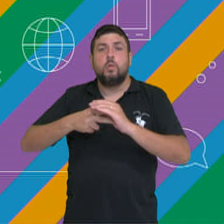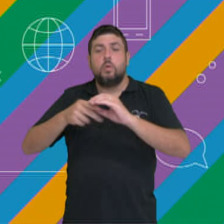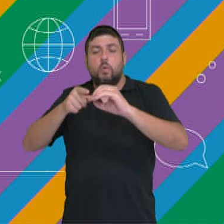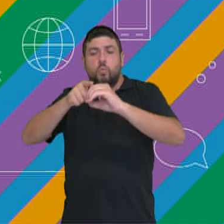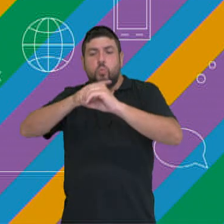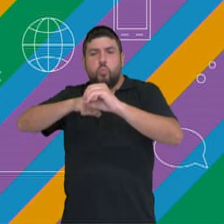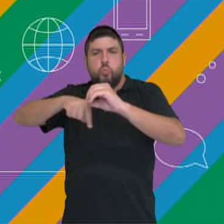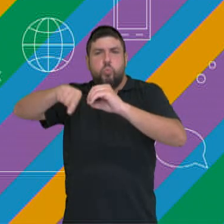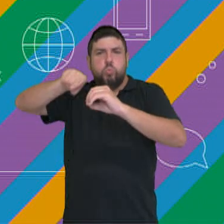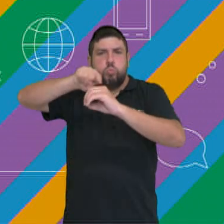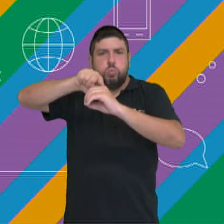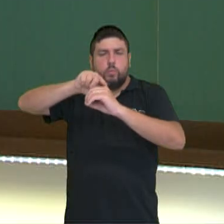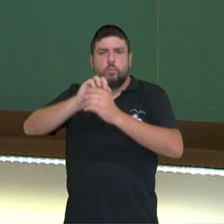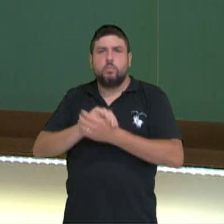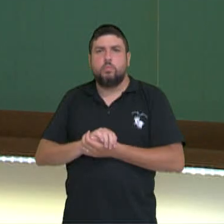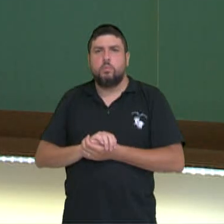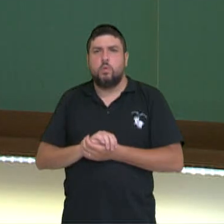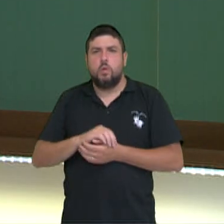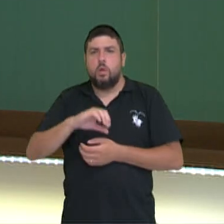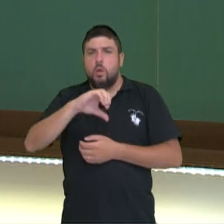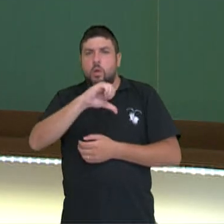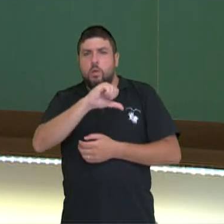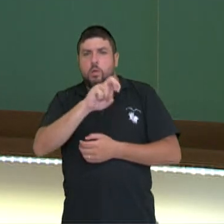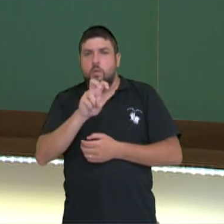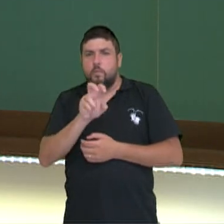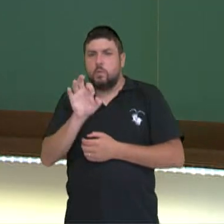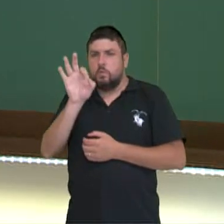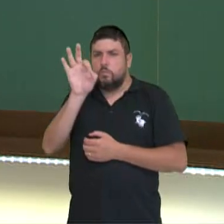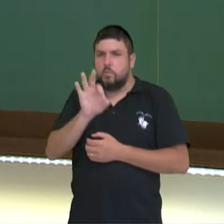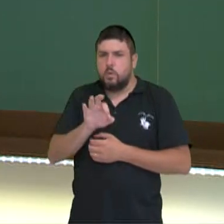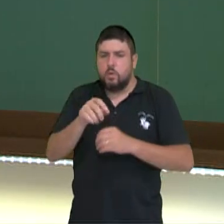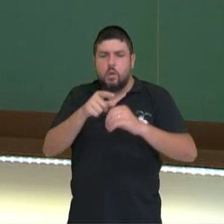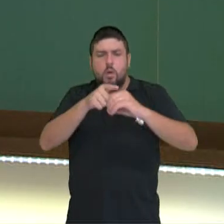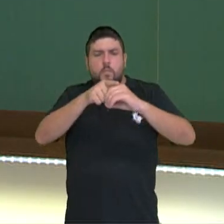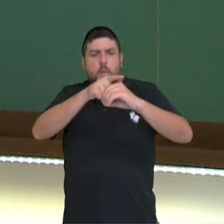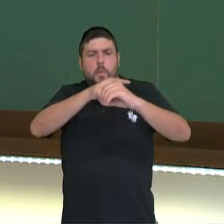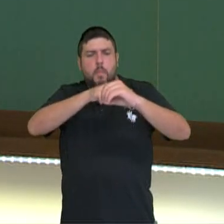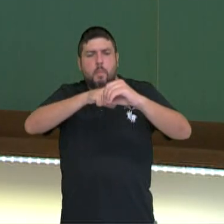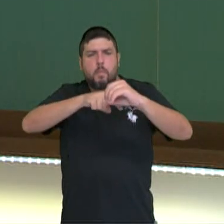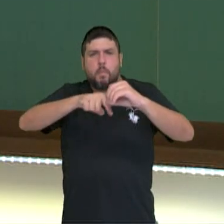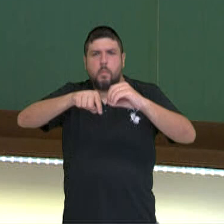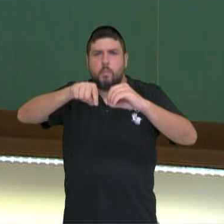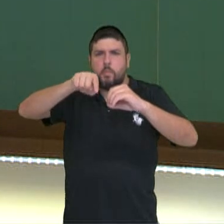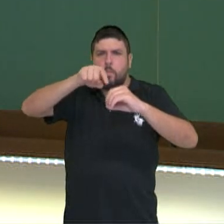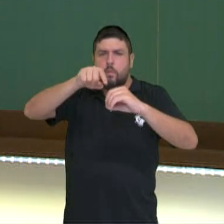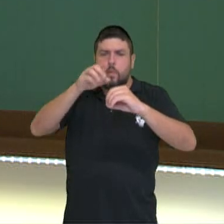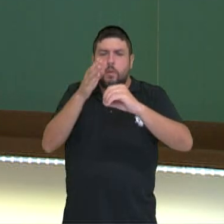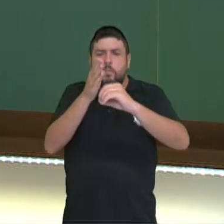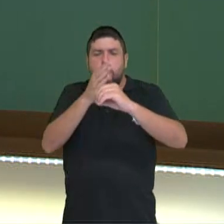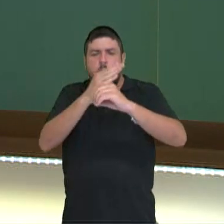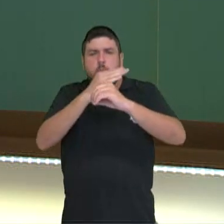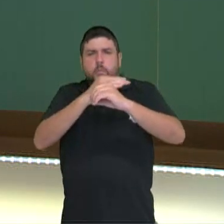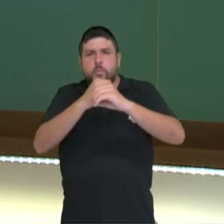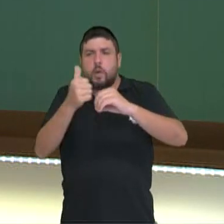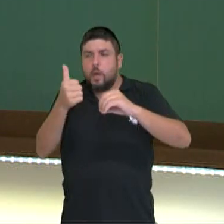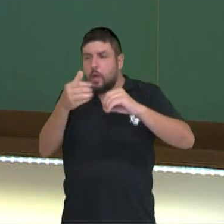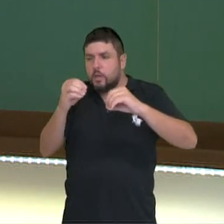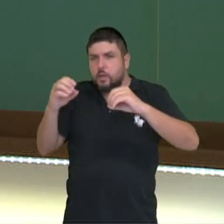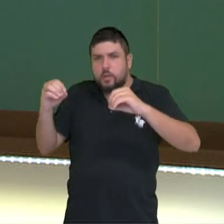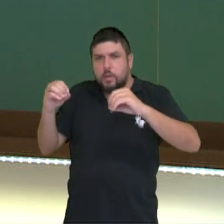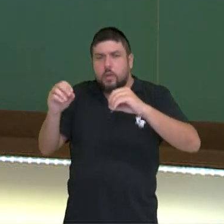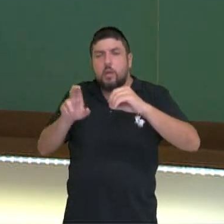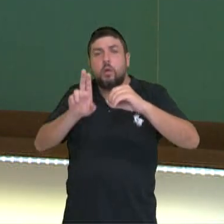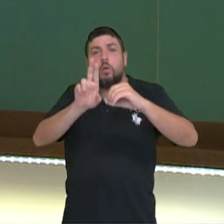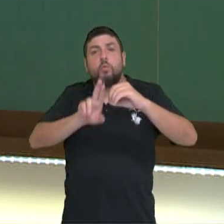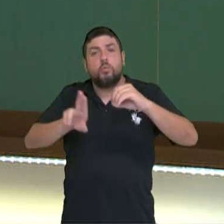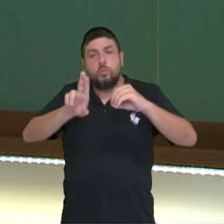círculo. 95% significa que é como se eu tivesse dividido esse círculo aqui em 100 partes e estou utilizando 95.